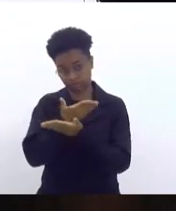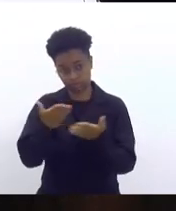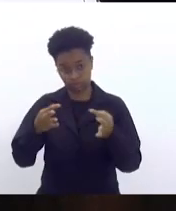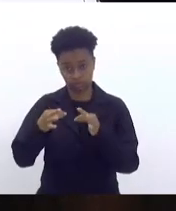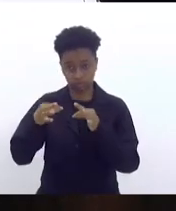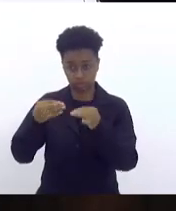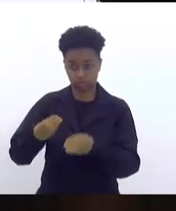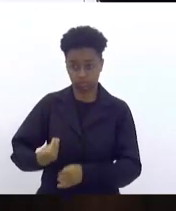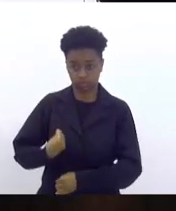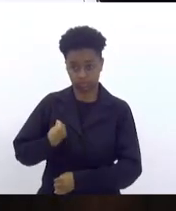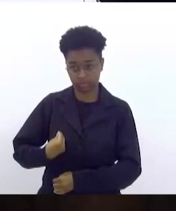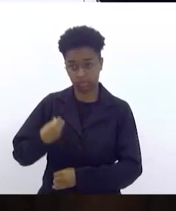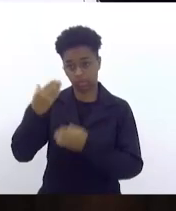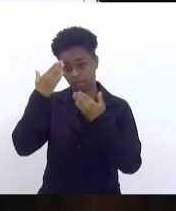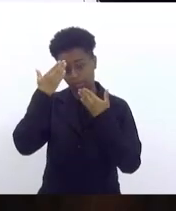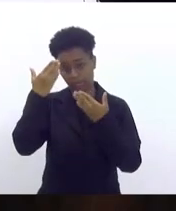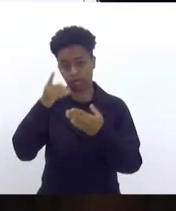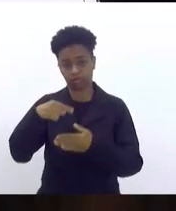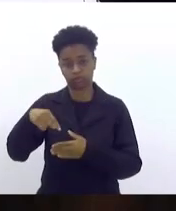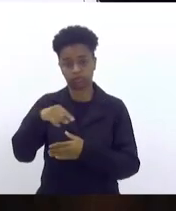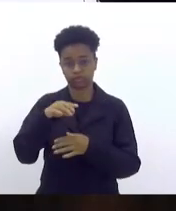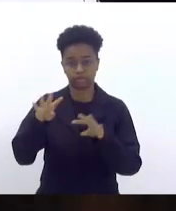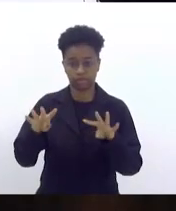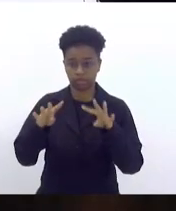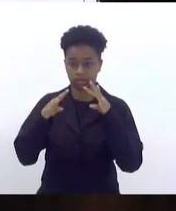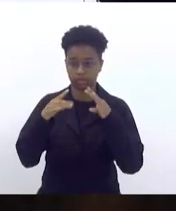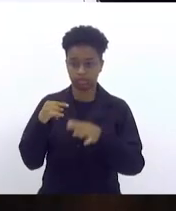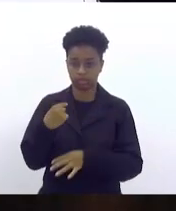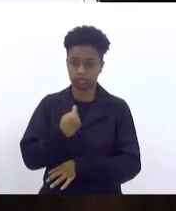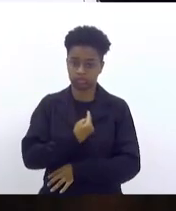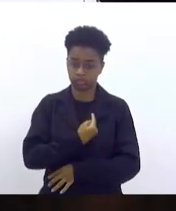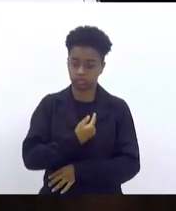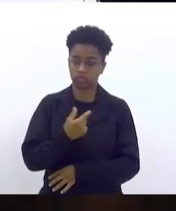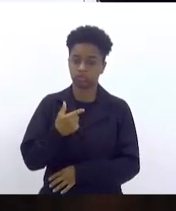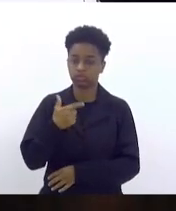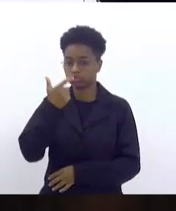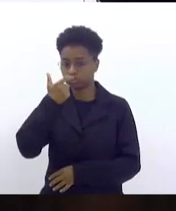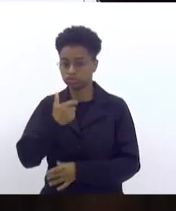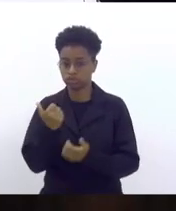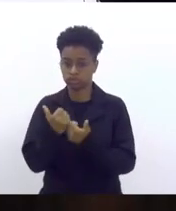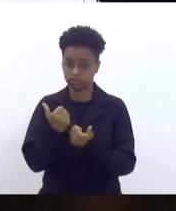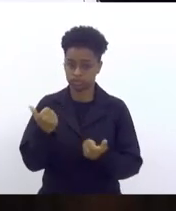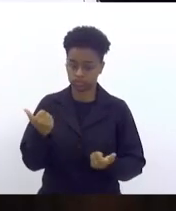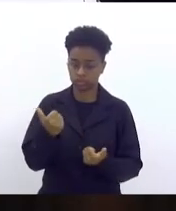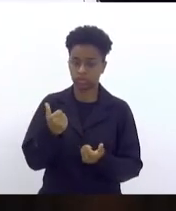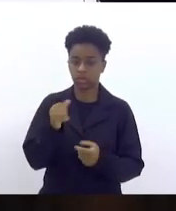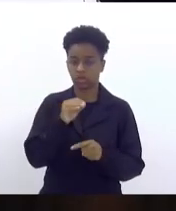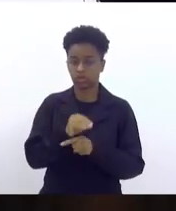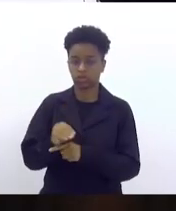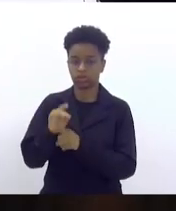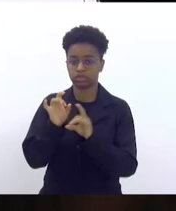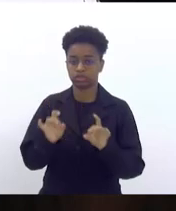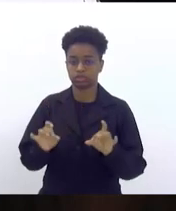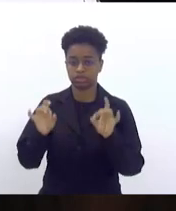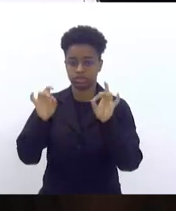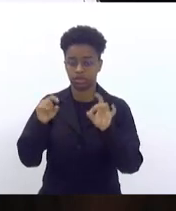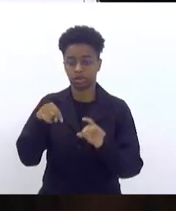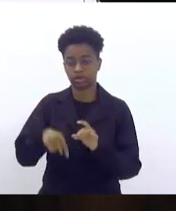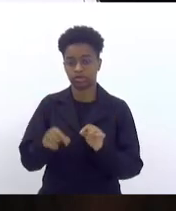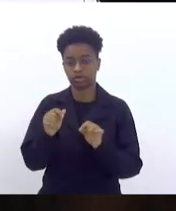terem comparecido estar nos ouvindo aqui nós somos a subsecretaria de cuidados especiais da Casa Civil do Governo do Estado do Rio de Janeiro